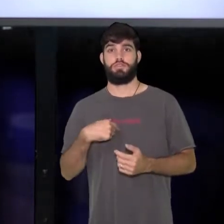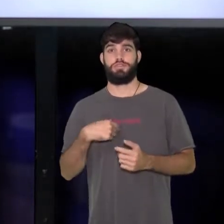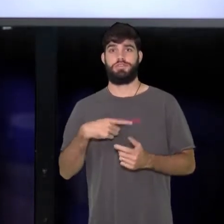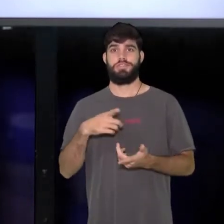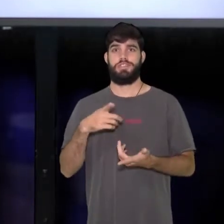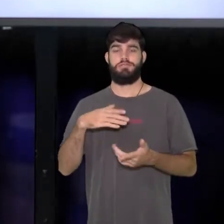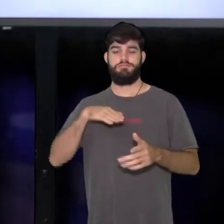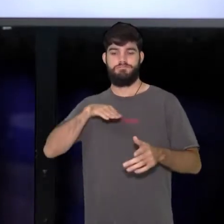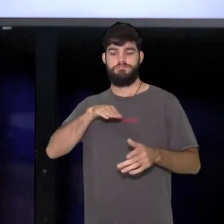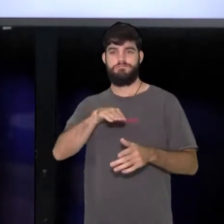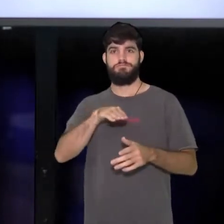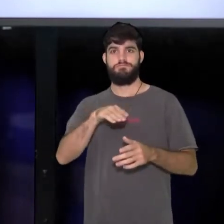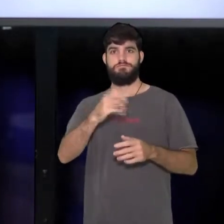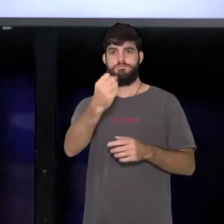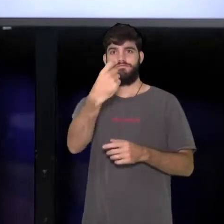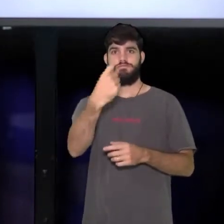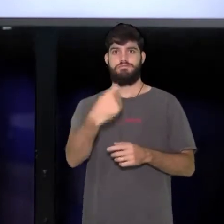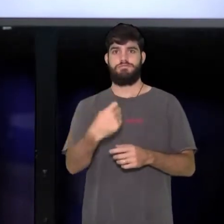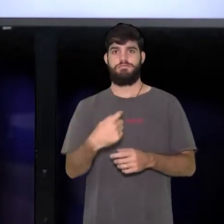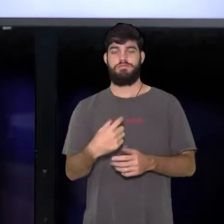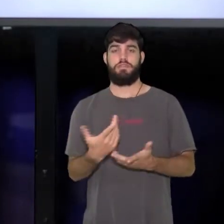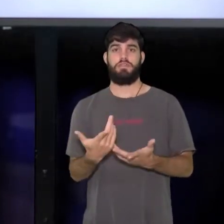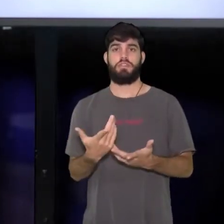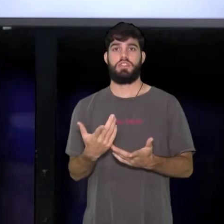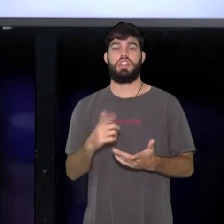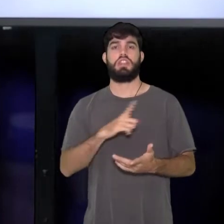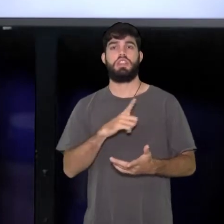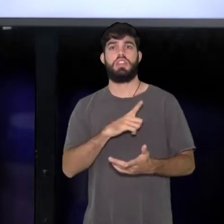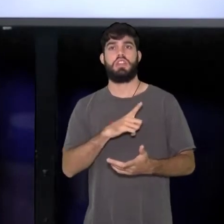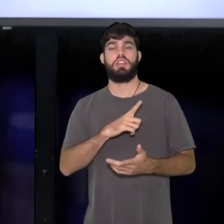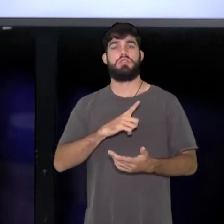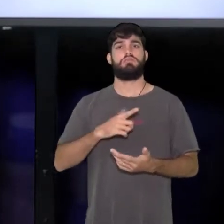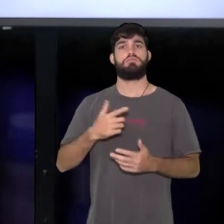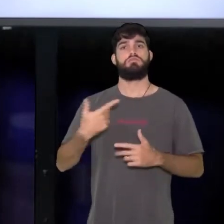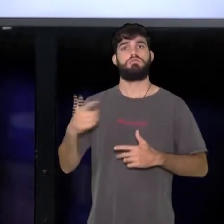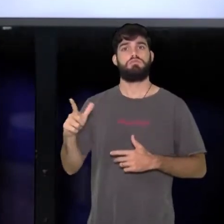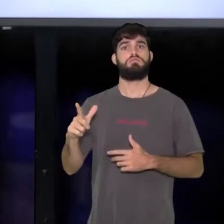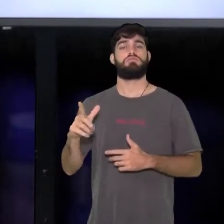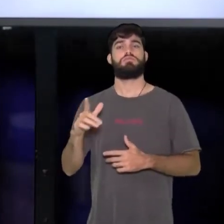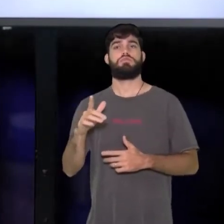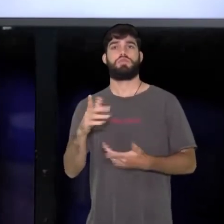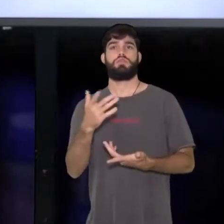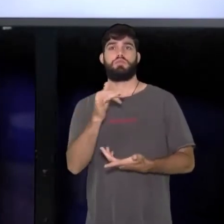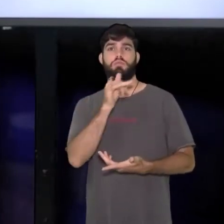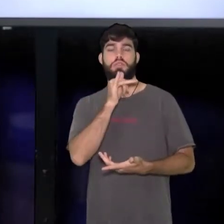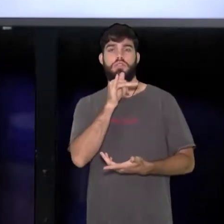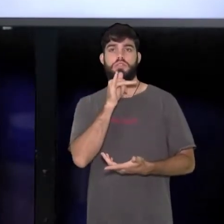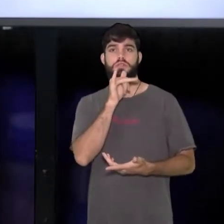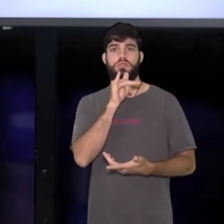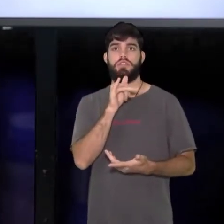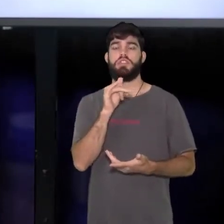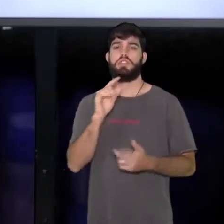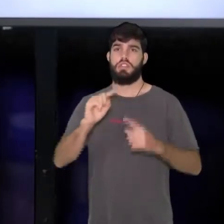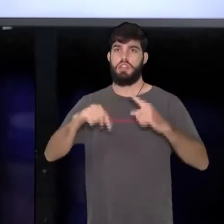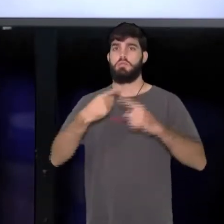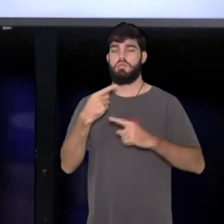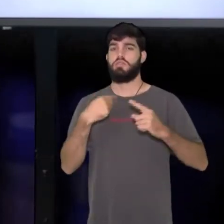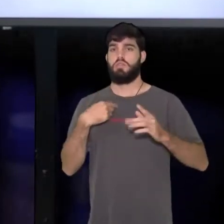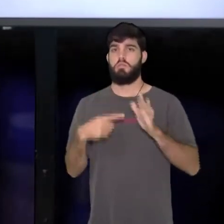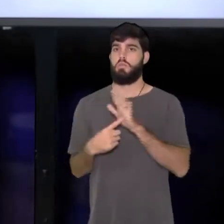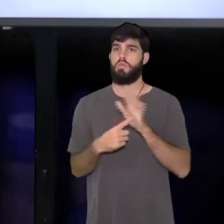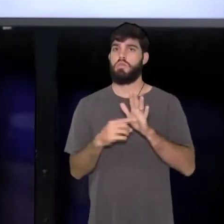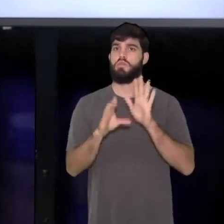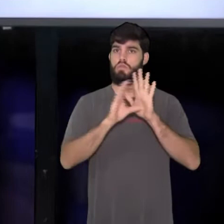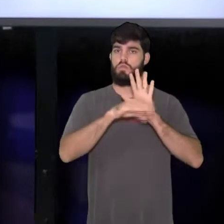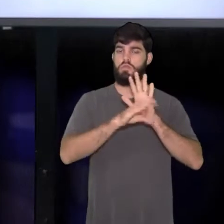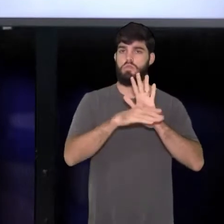trânsito. Nesse caso, eu tenho uma outra situação, eu vou perceber e já eu mostro para vocês os conceitos de linguagem verbal, não